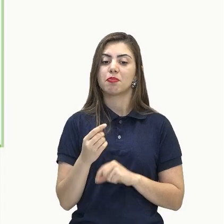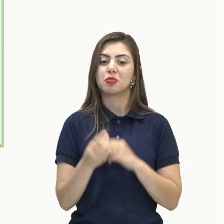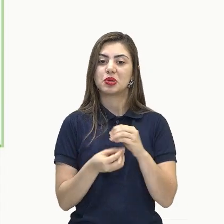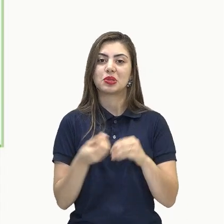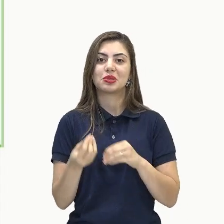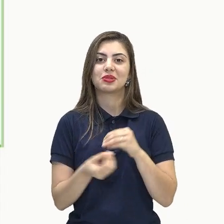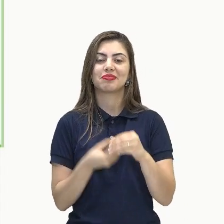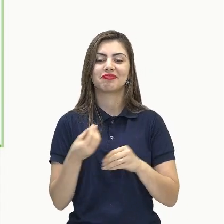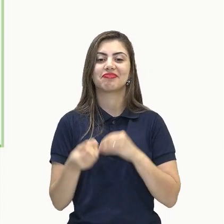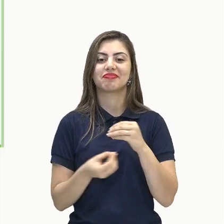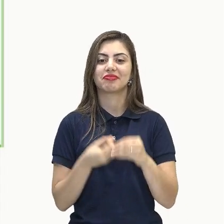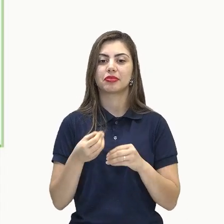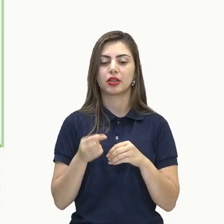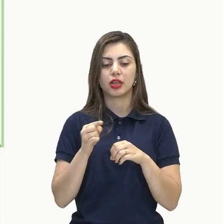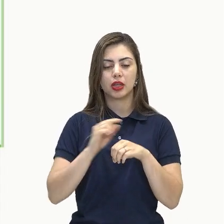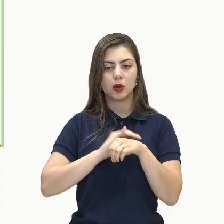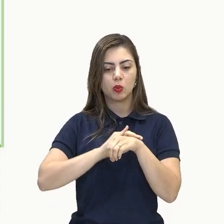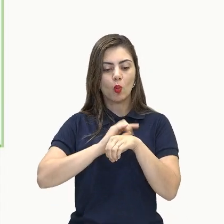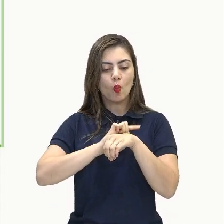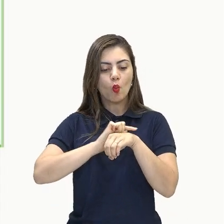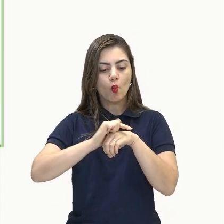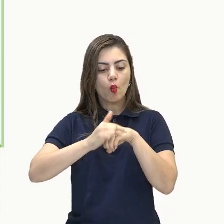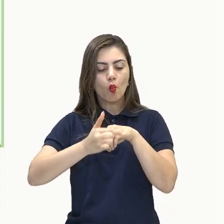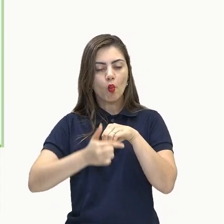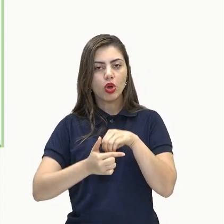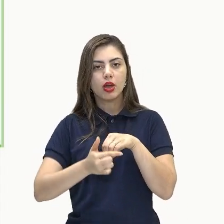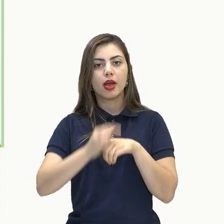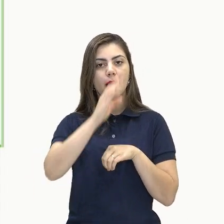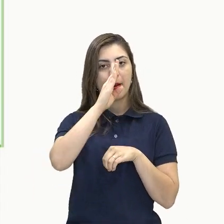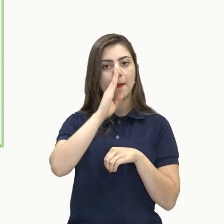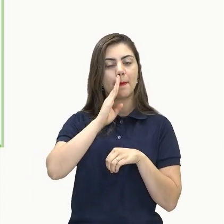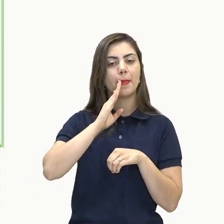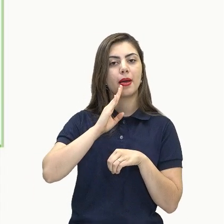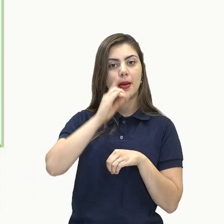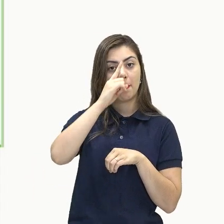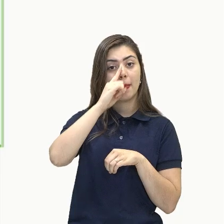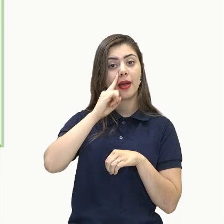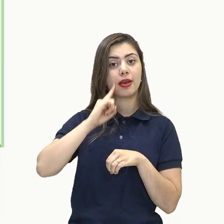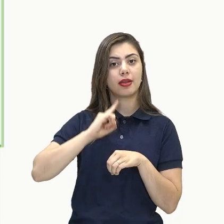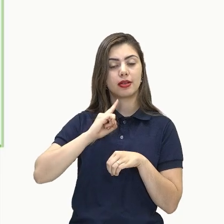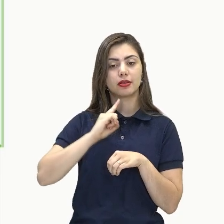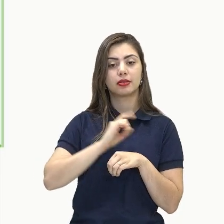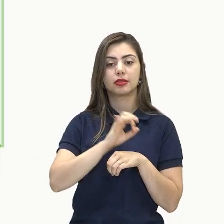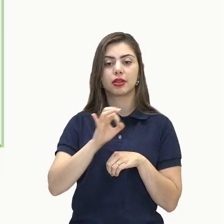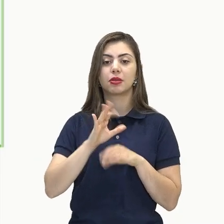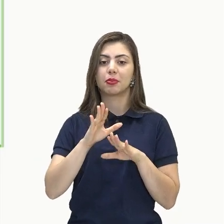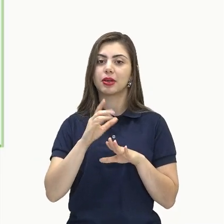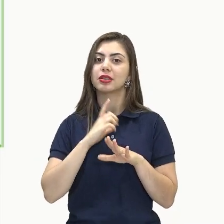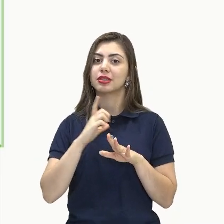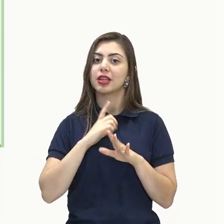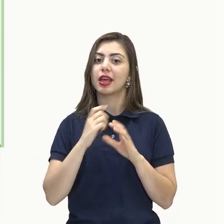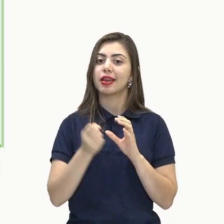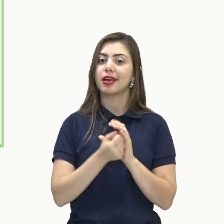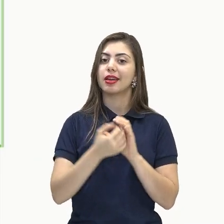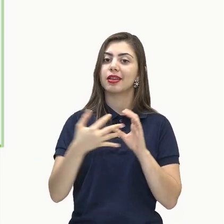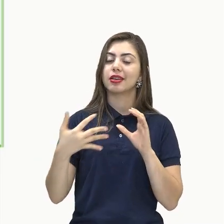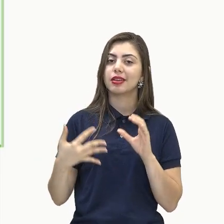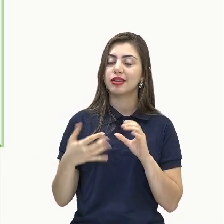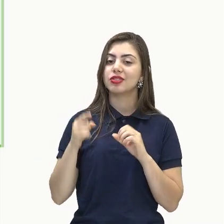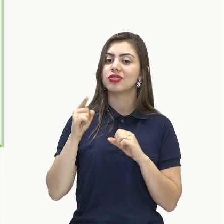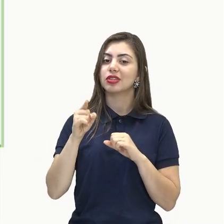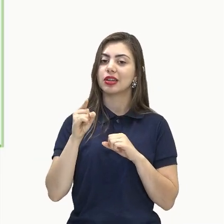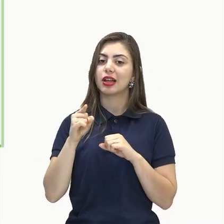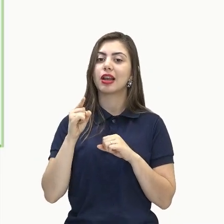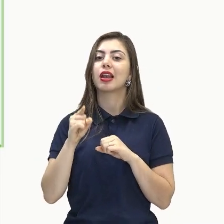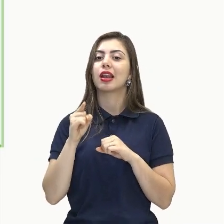com uma aparência lisa e amarela, ainda que carregassem as características recessivas, rugosa